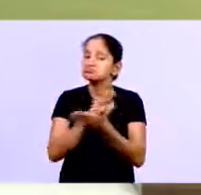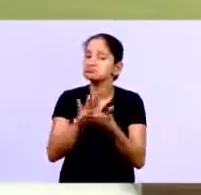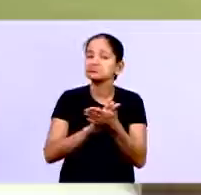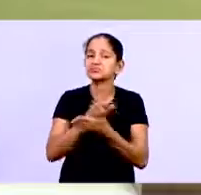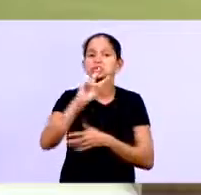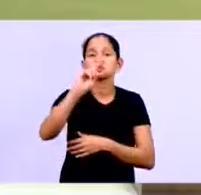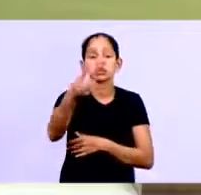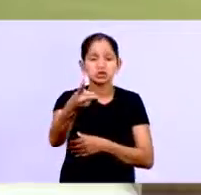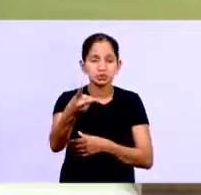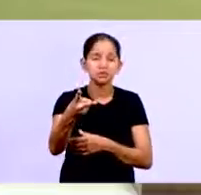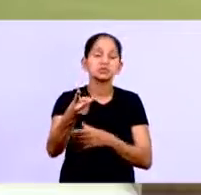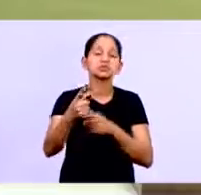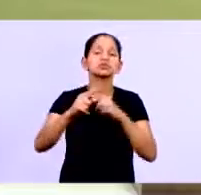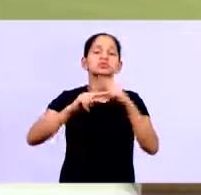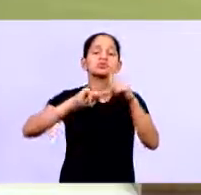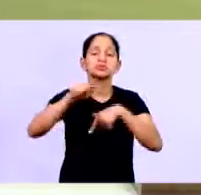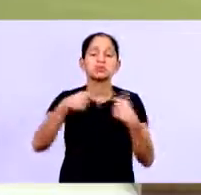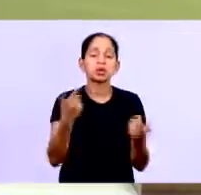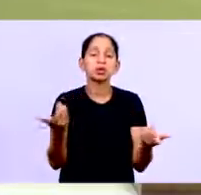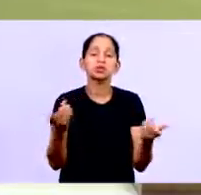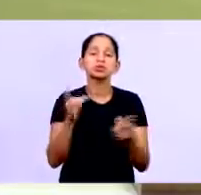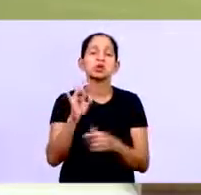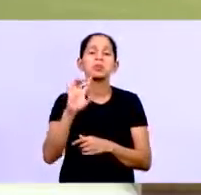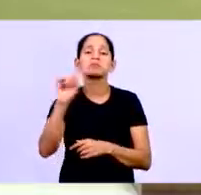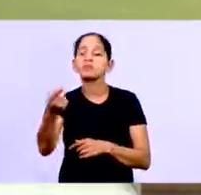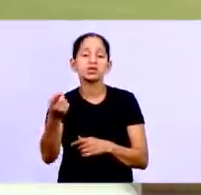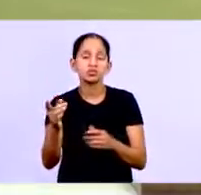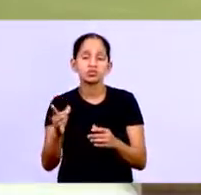2.000, no outro mês pagar 1.000 de volta.